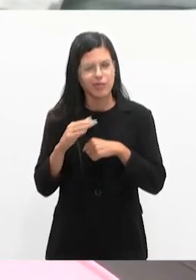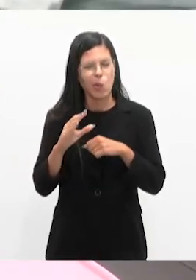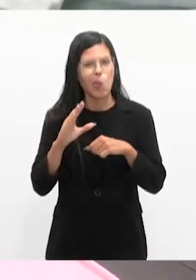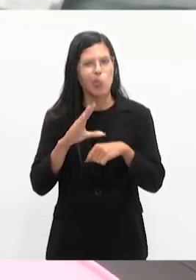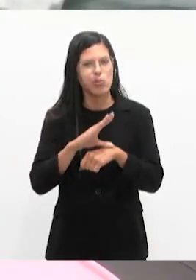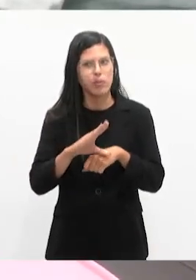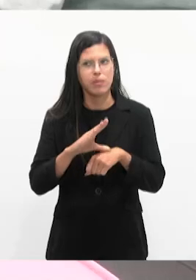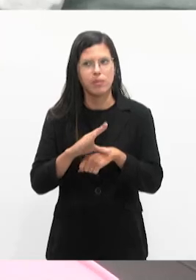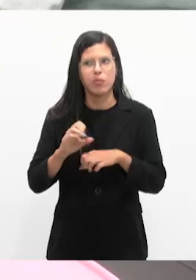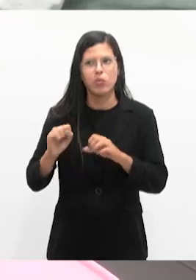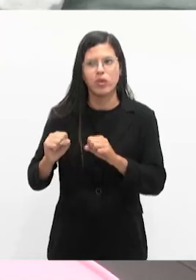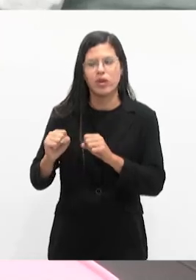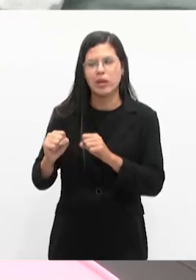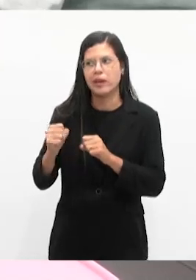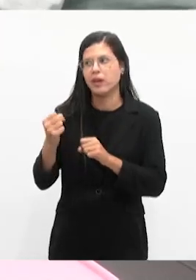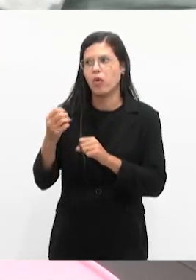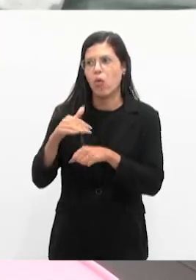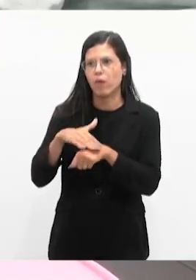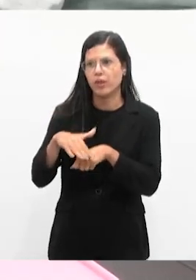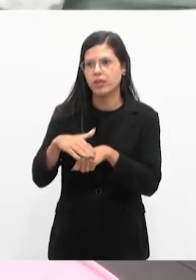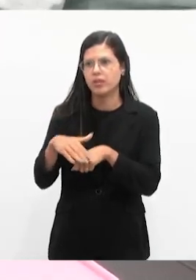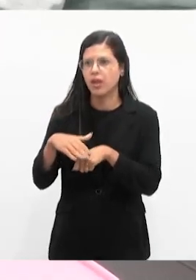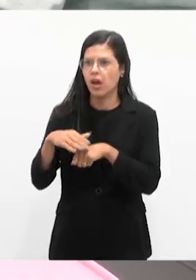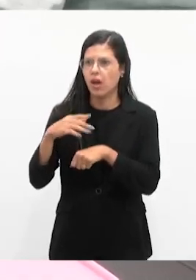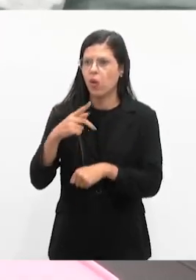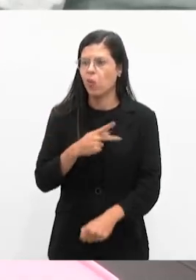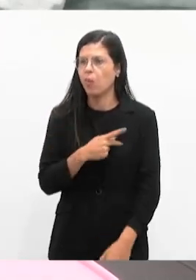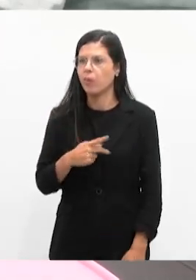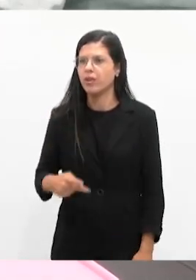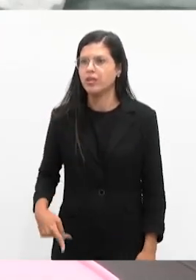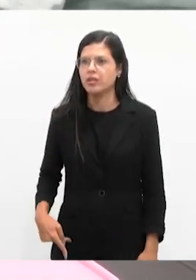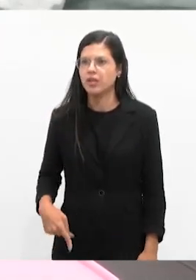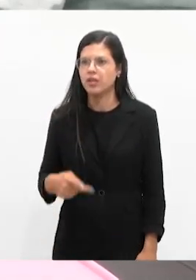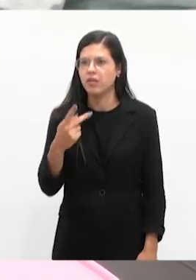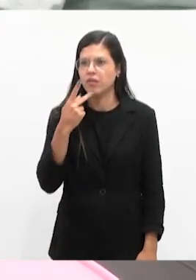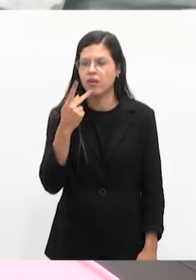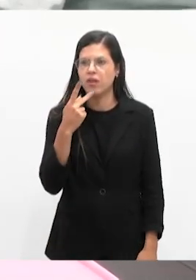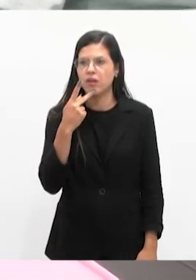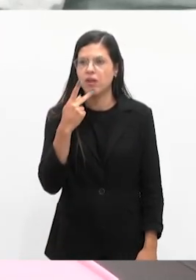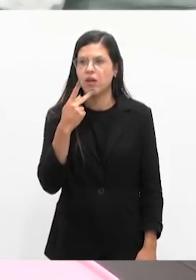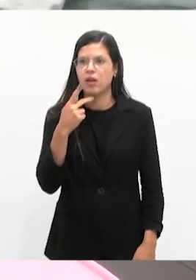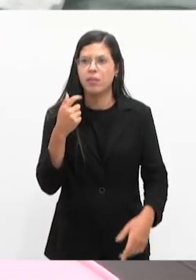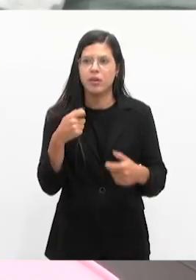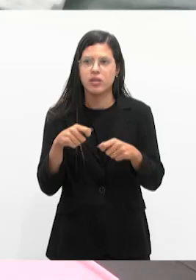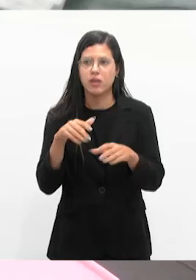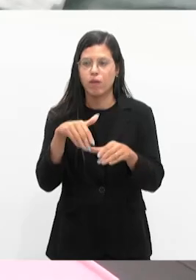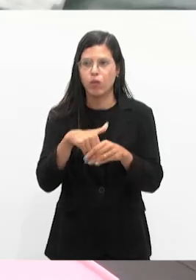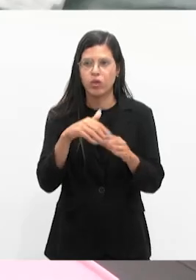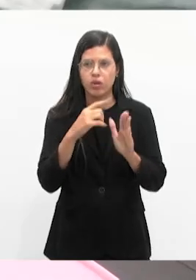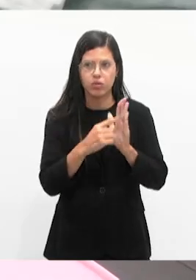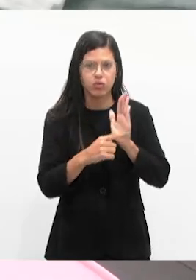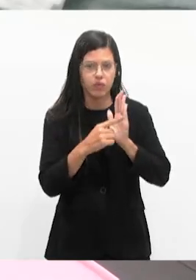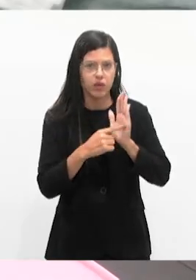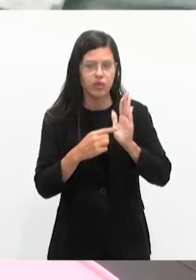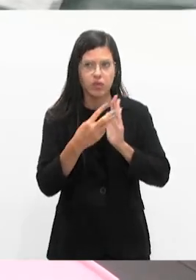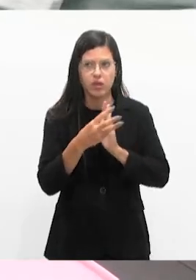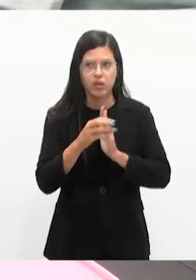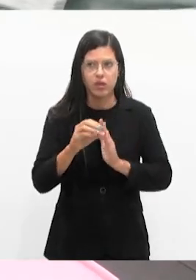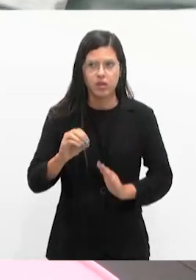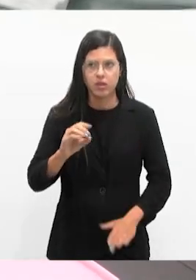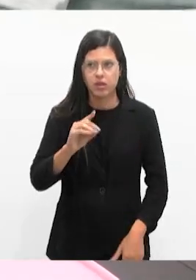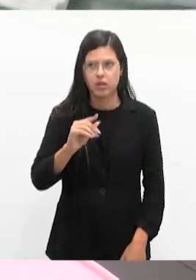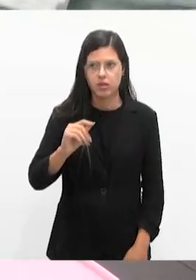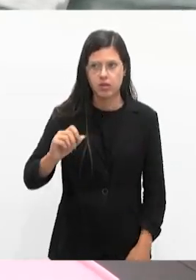chegar... Presidente Bacelar, olha, tem um ponto na Constituição que diz que os vetos têm que ser votados em 30 dias. Nenhum deputado está arguindo isso